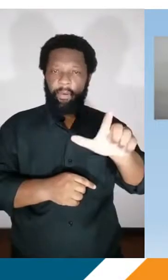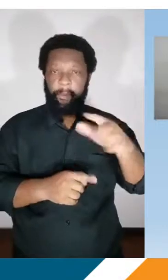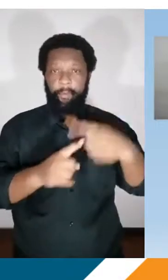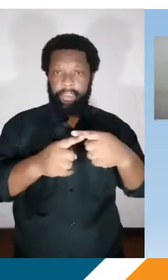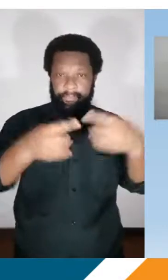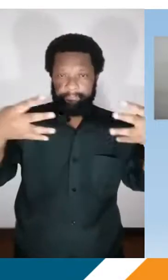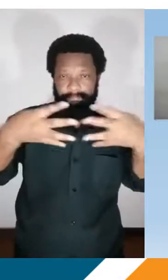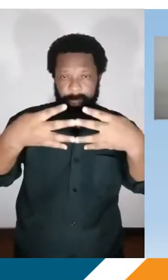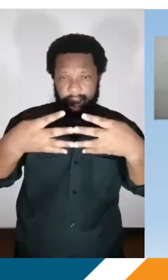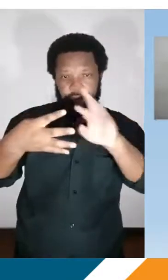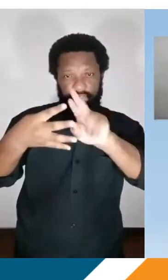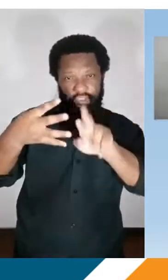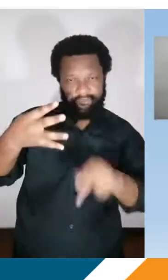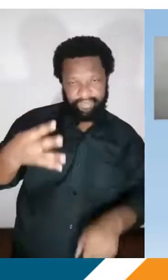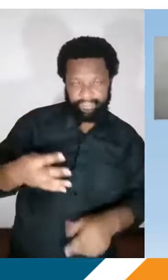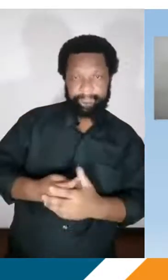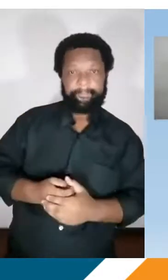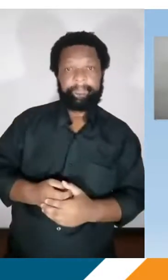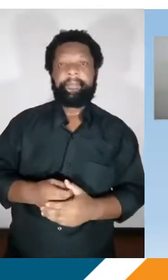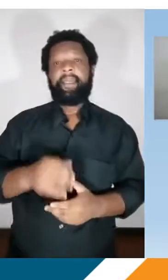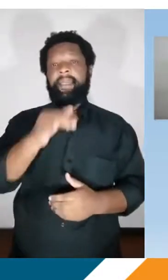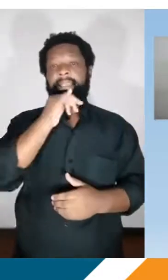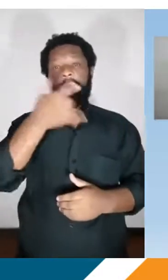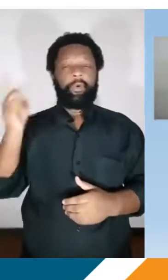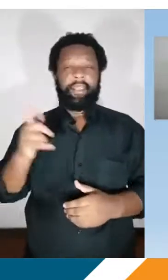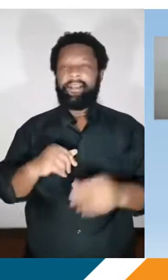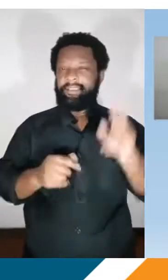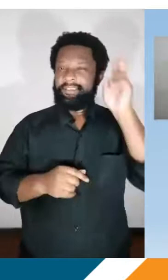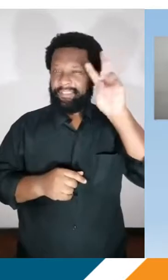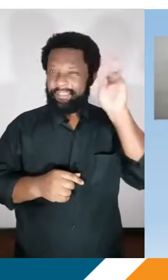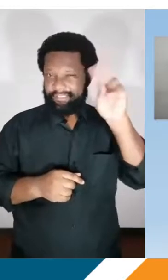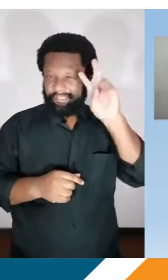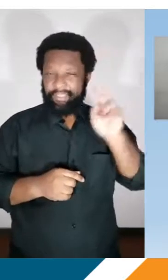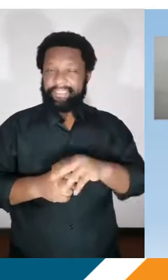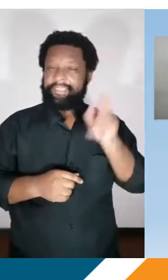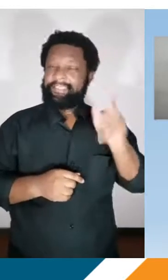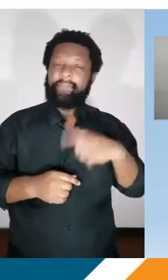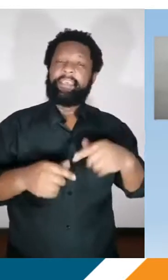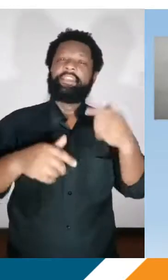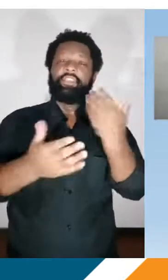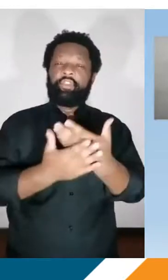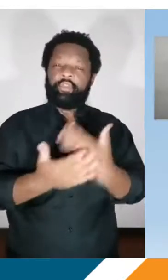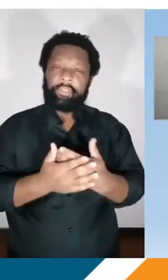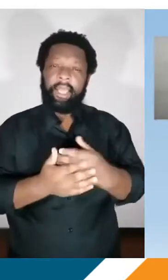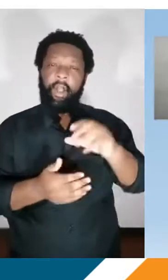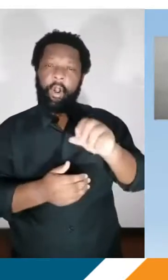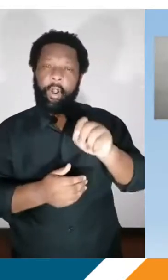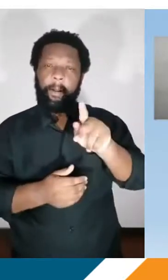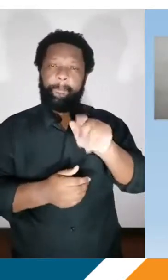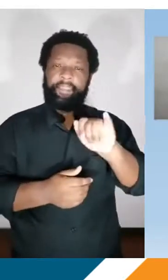com ele. Tá bom, gente? Aí aqui é o seguinte, um momento um pouco história. Sempre quando a gente trabalha um pouco a isomeria